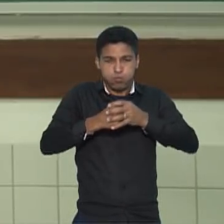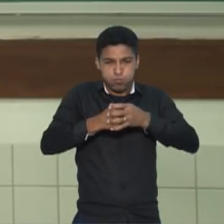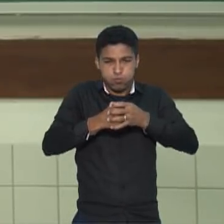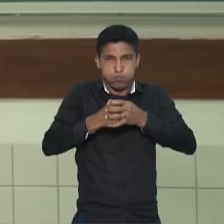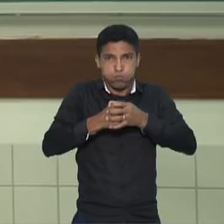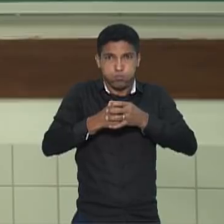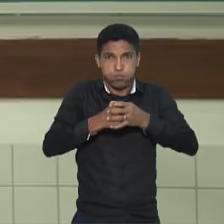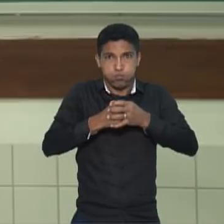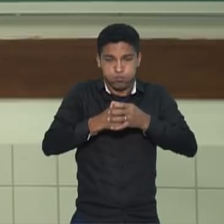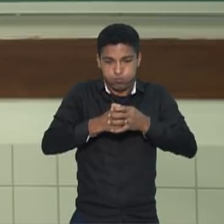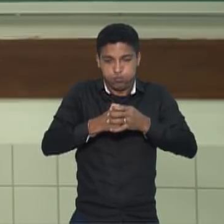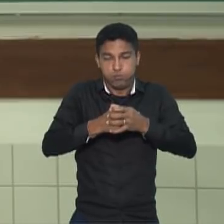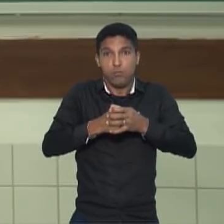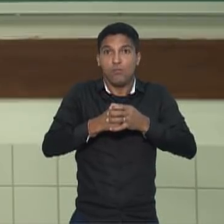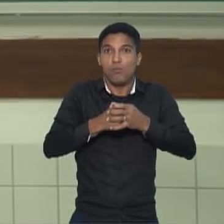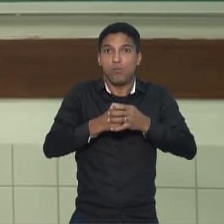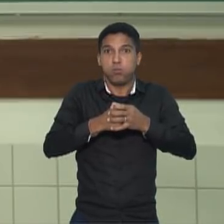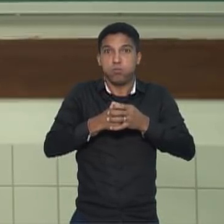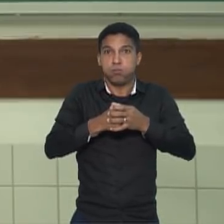crosta,